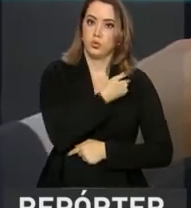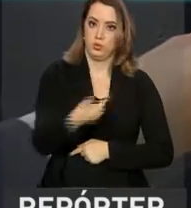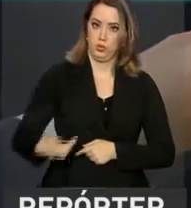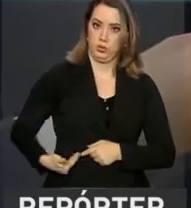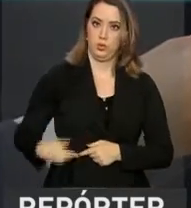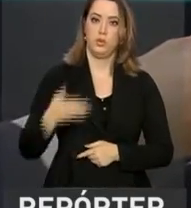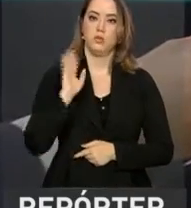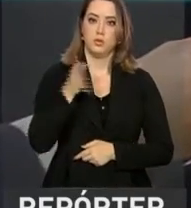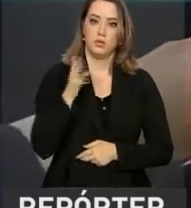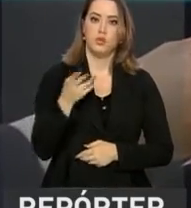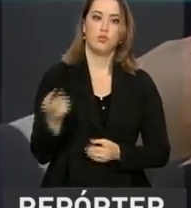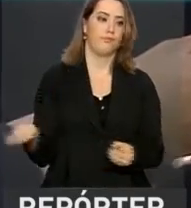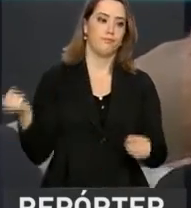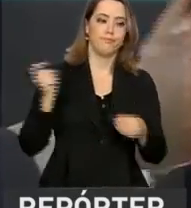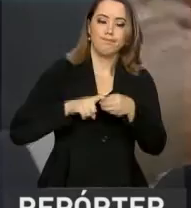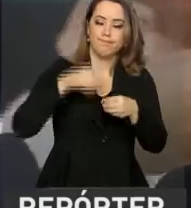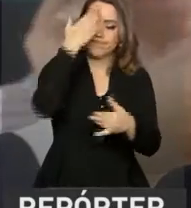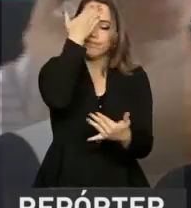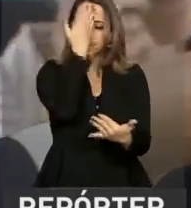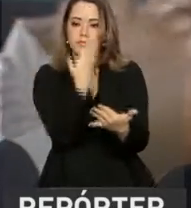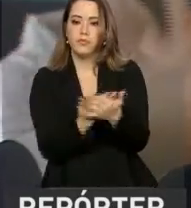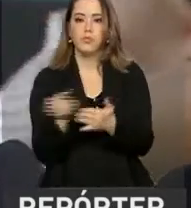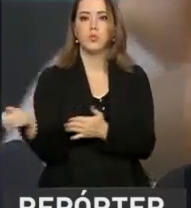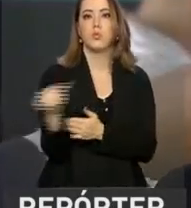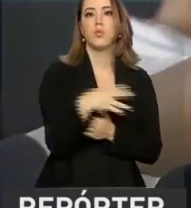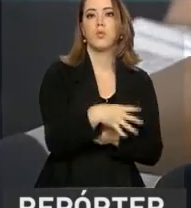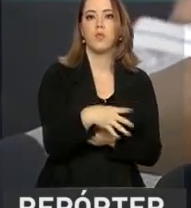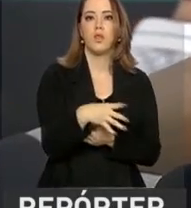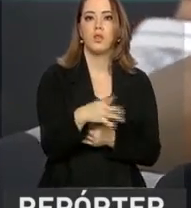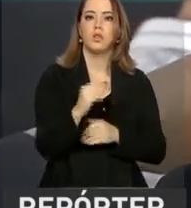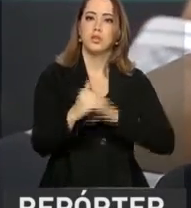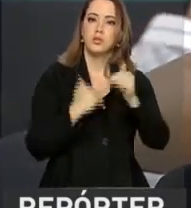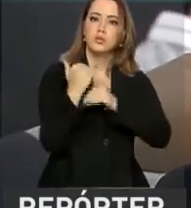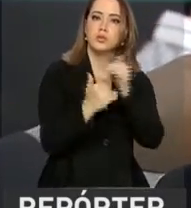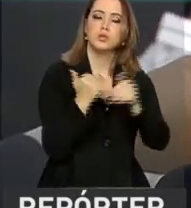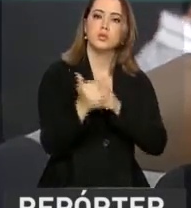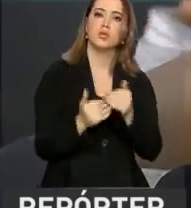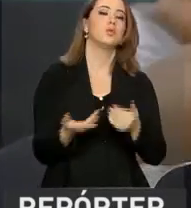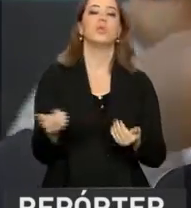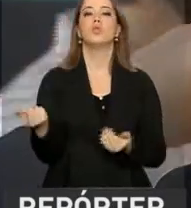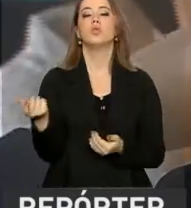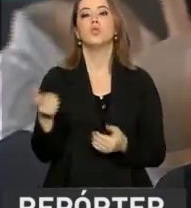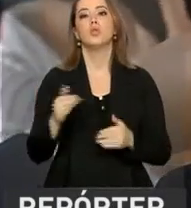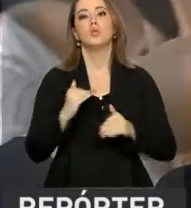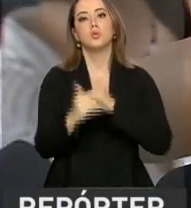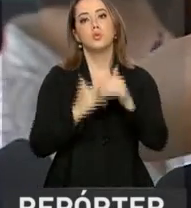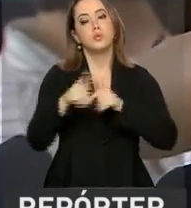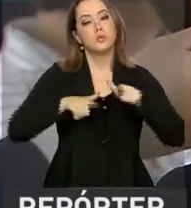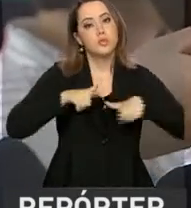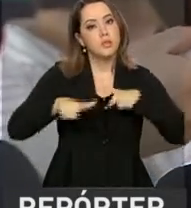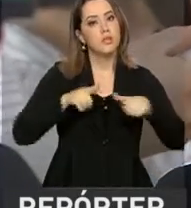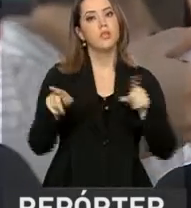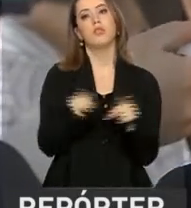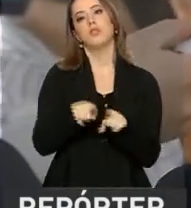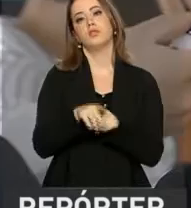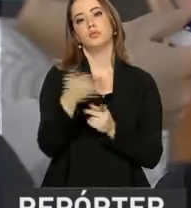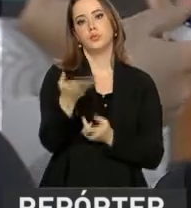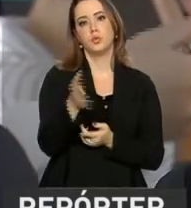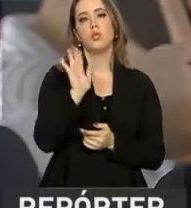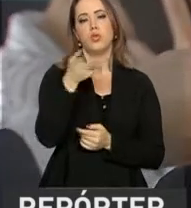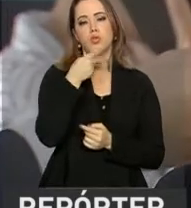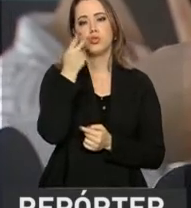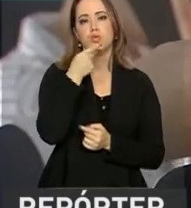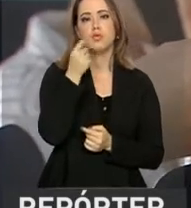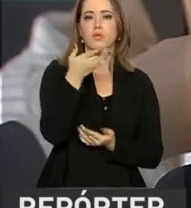em confiança, em novos investimentos, em geração de novos postos de trabalho, como foi muito bem dito aqui agora